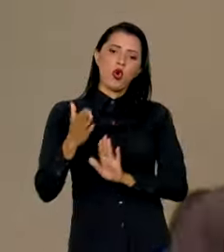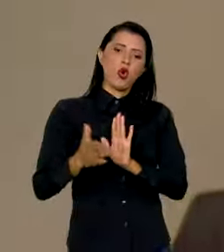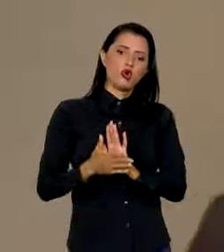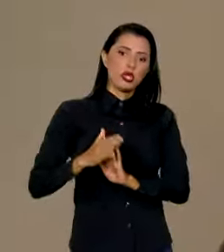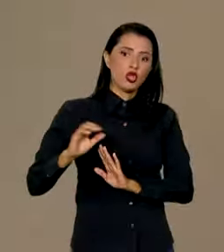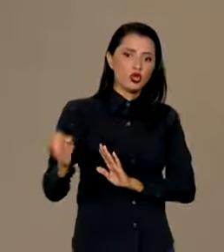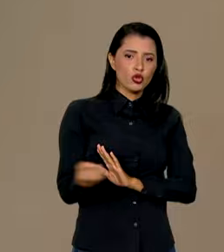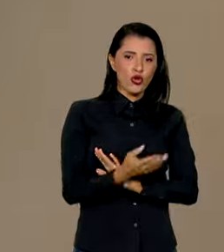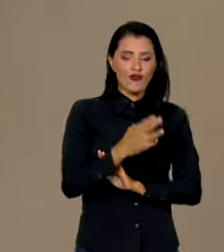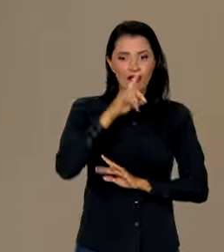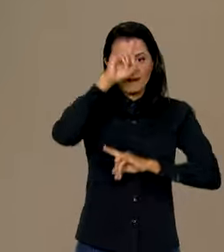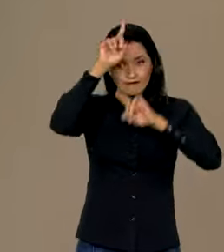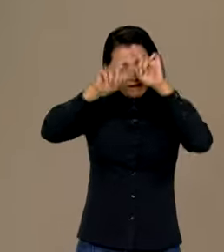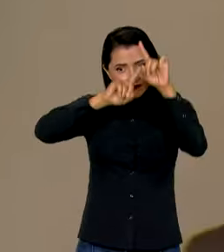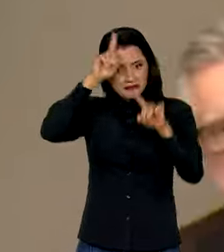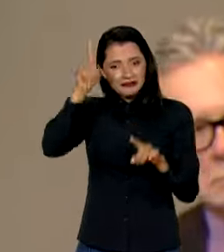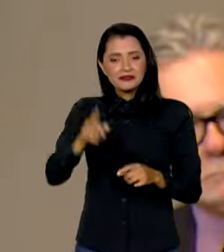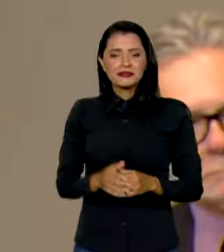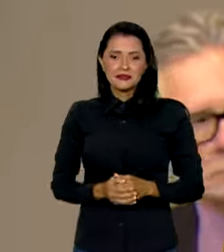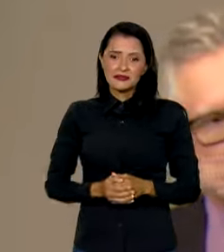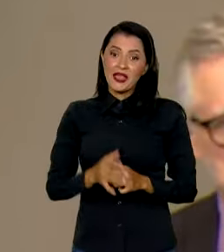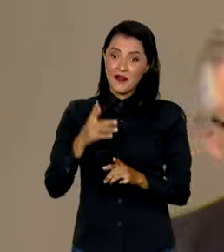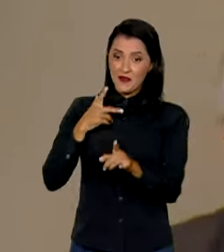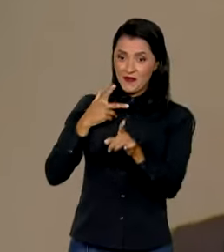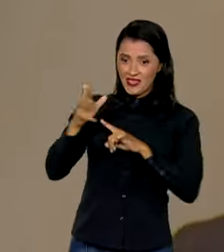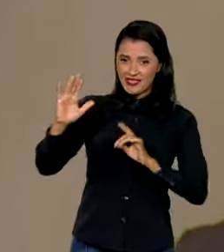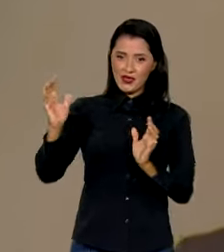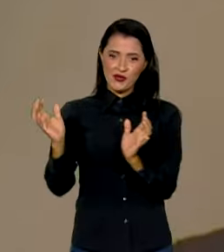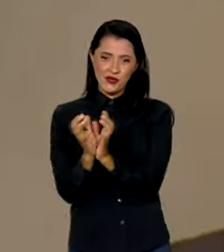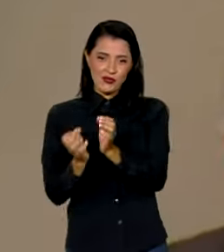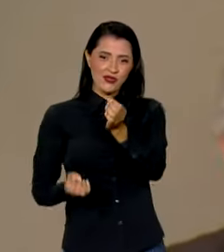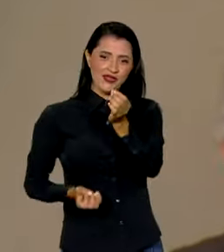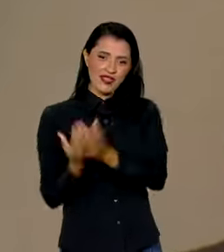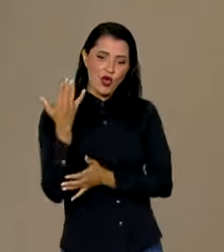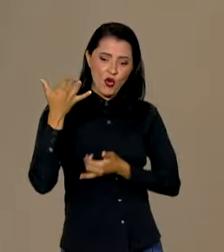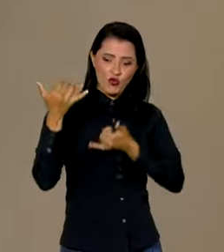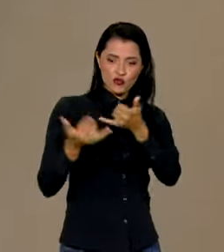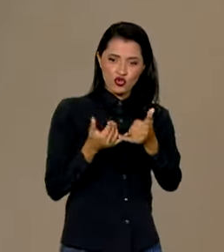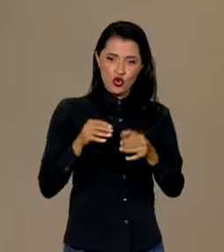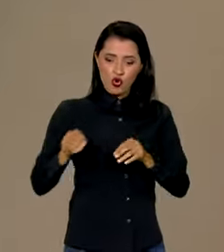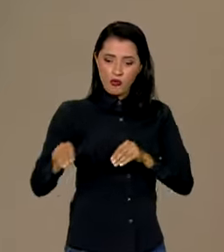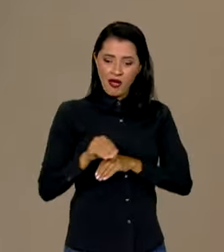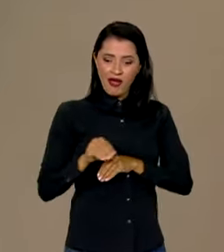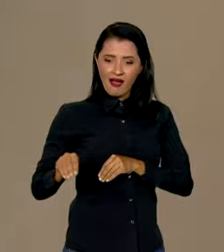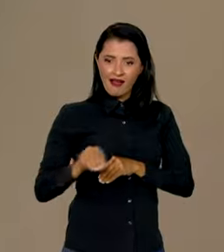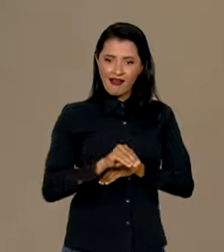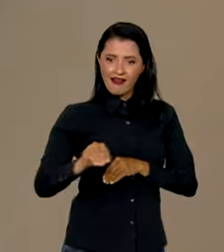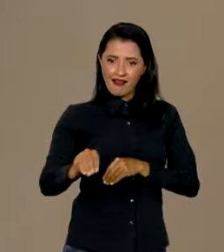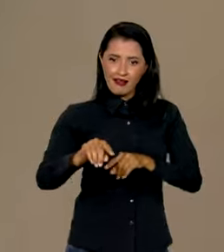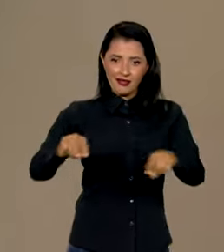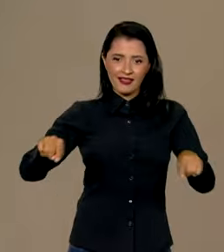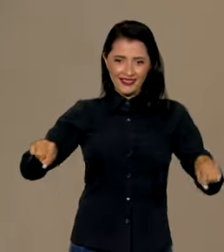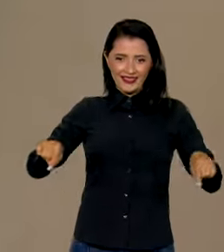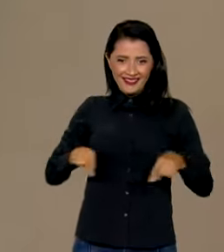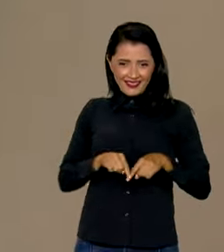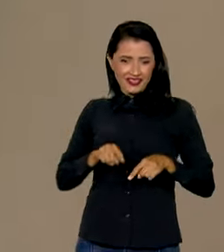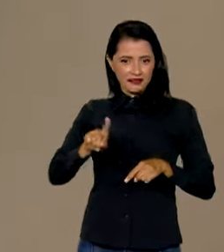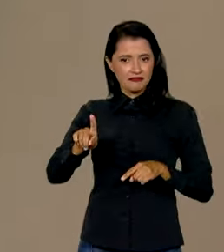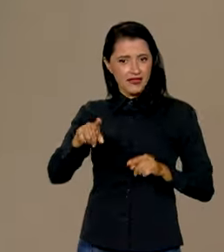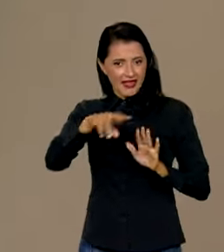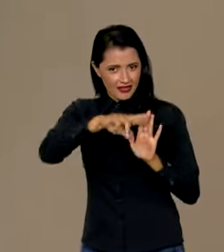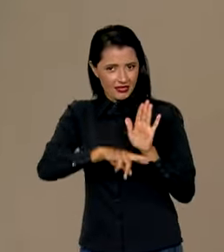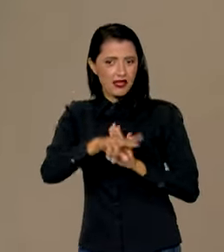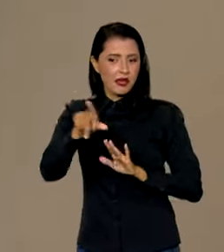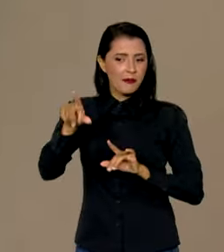e criativa. Venceu o grupo que criou um jogo de tabuleiro. Entre os critérios utilizados pelo júri